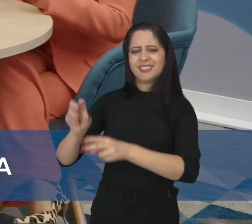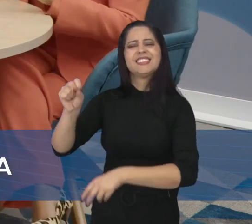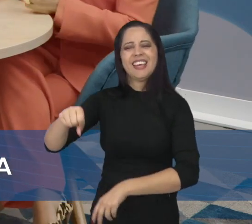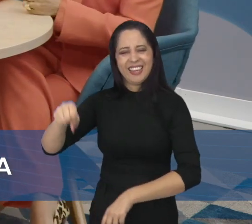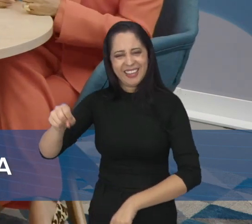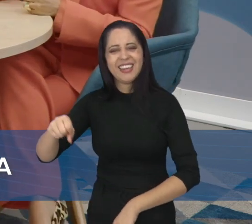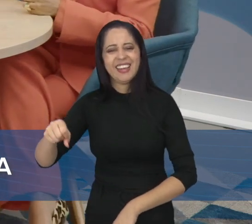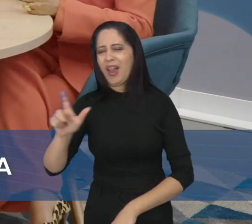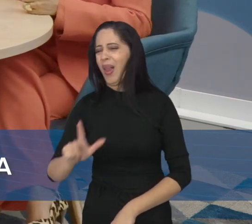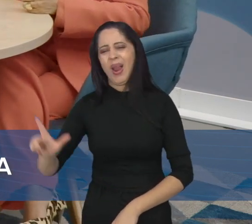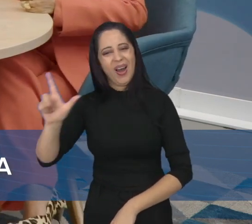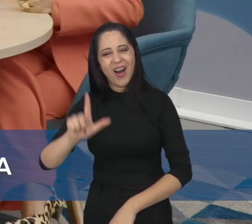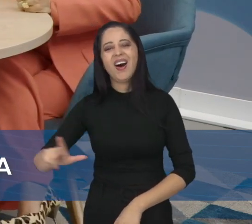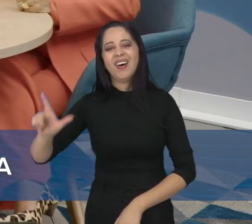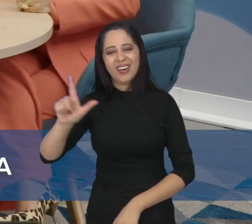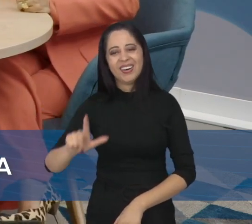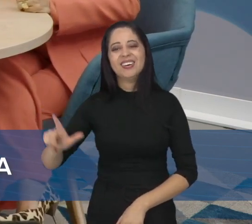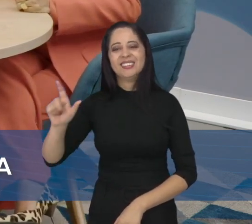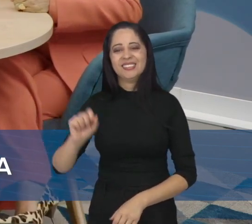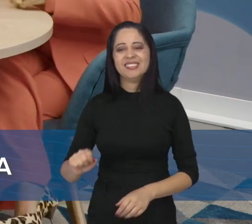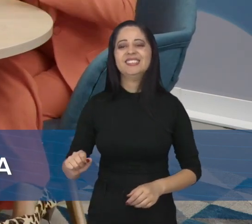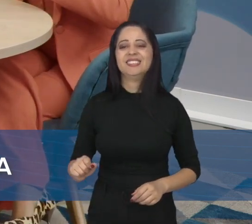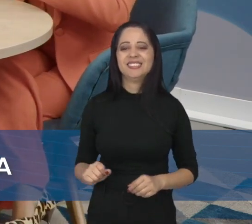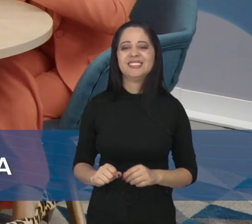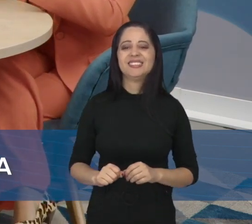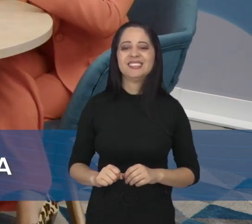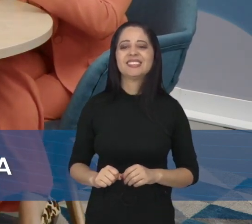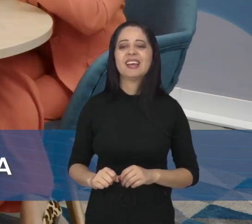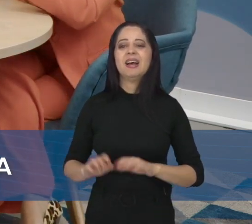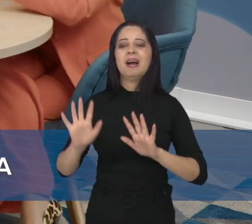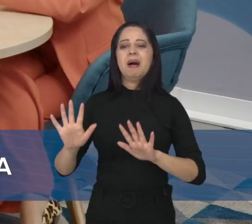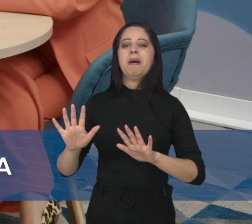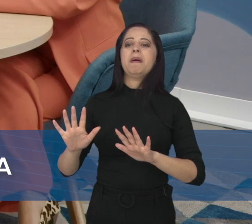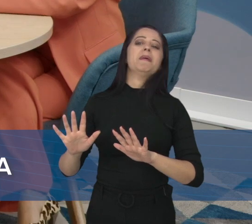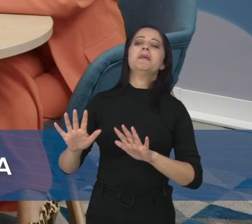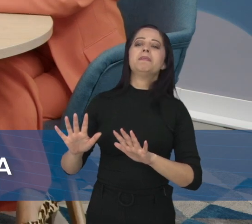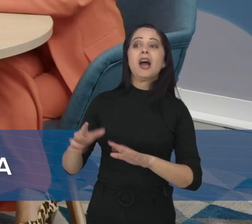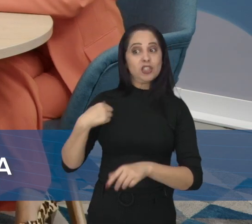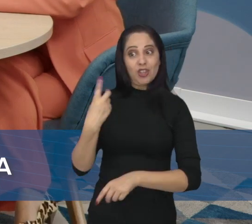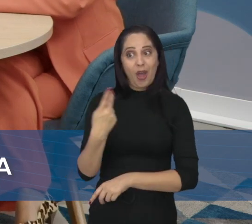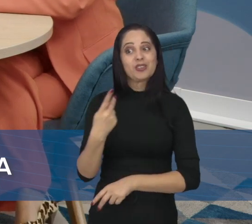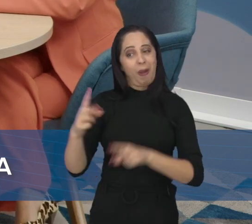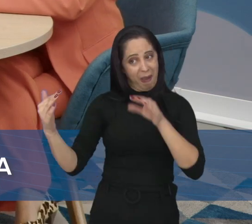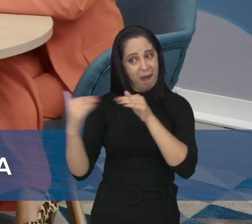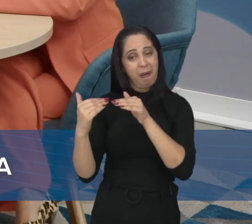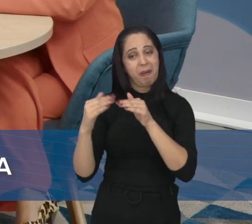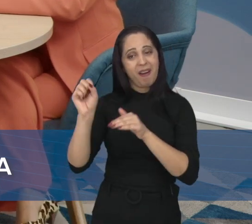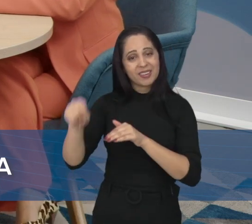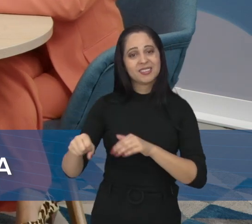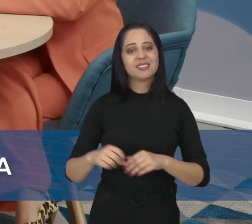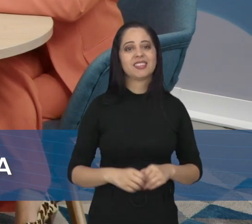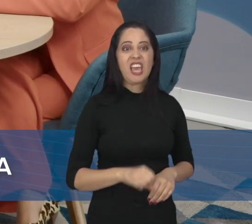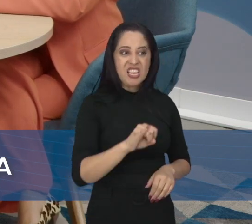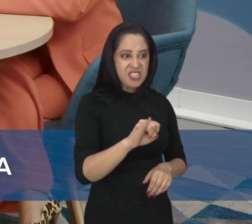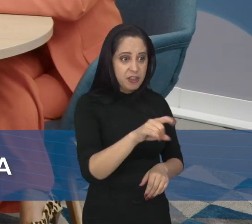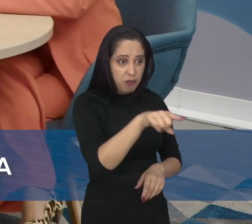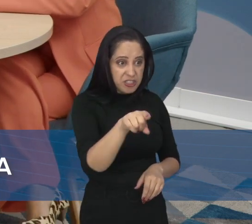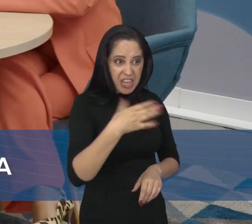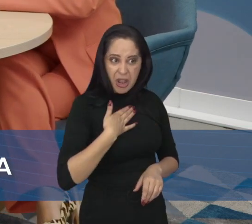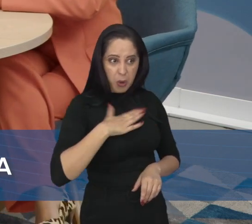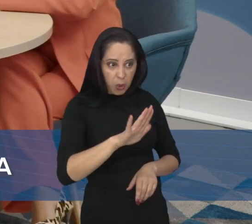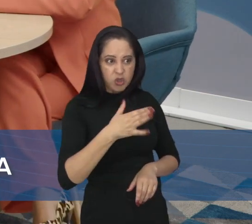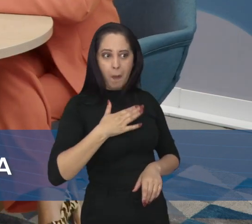que amigos amam as mesmas coisas, eu odeio as mesmas coisas, a gente está com sorte. Se não gostar, eu te processo. Sim, senhor. Ai, meu Deus do